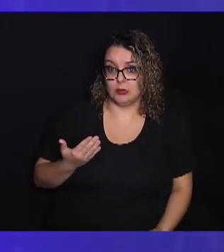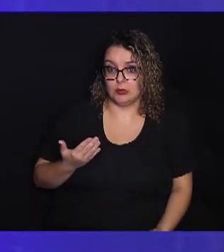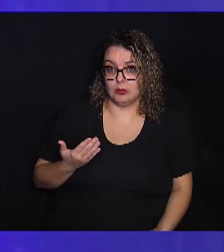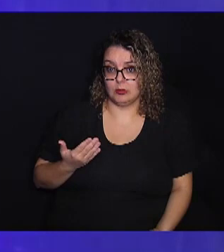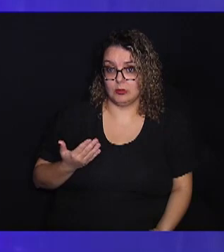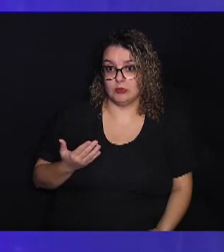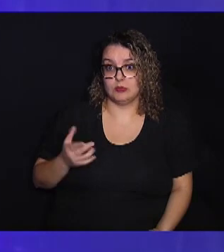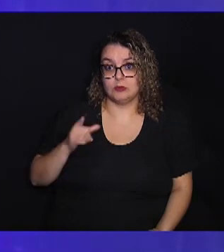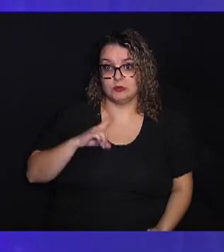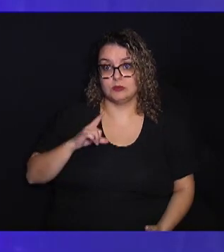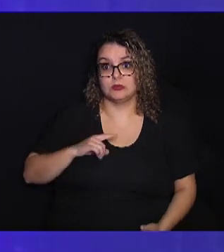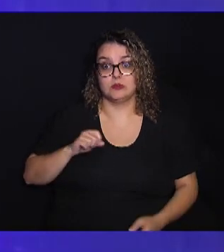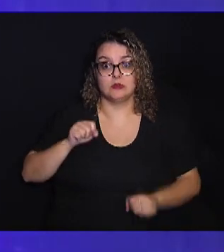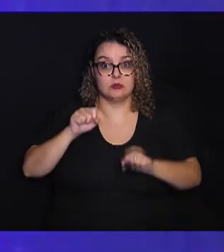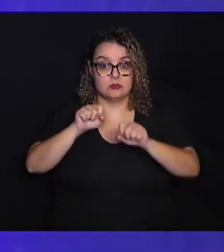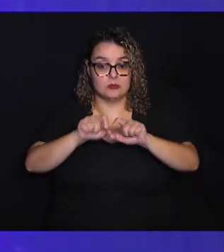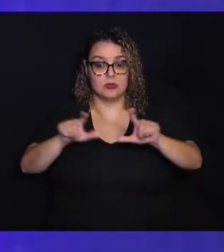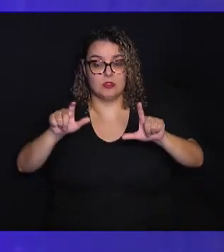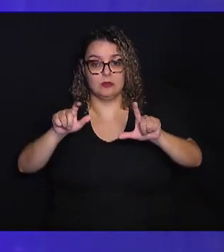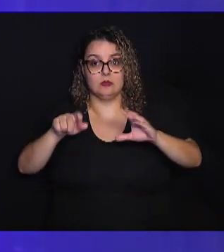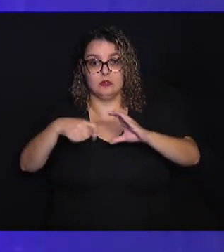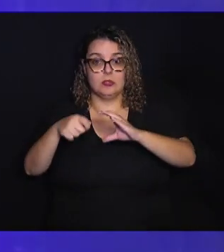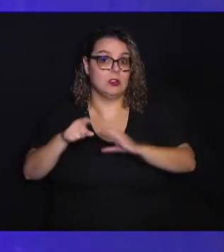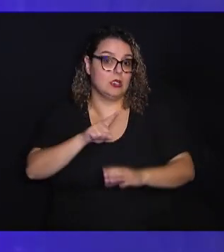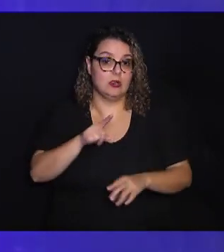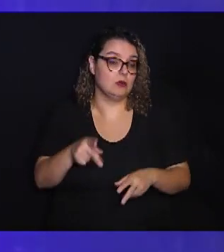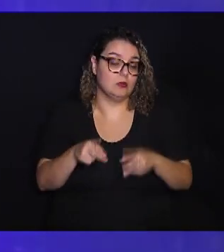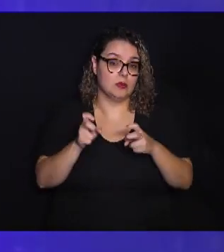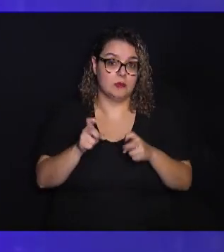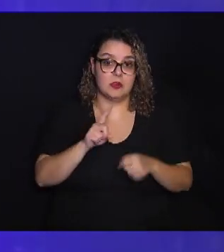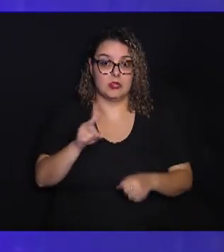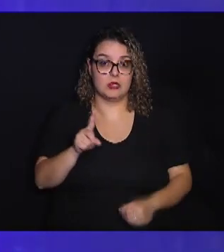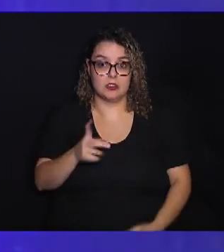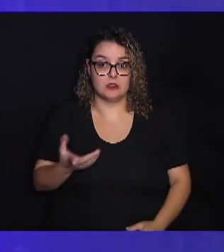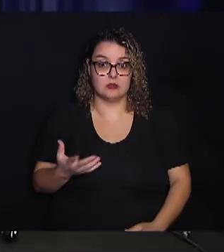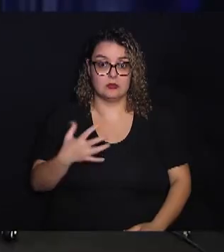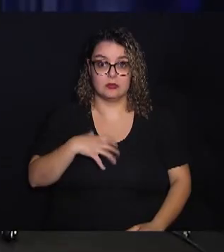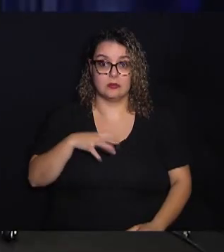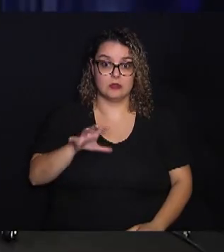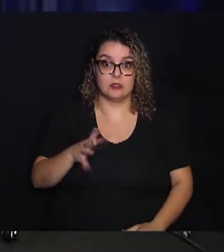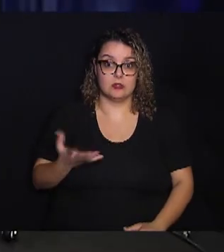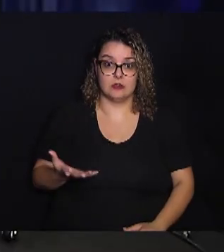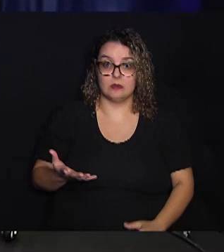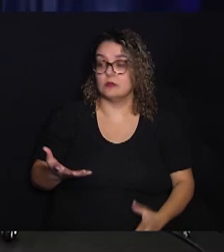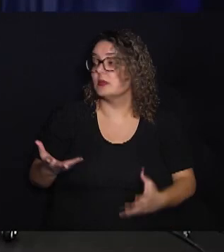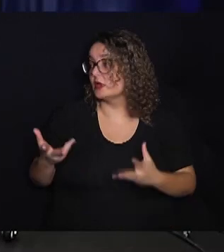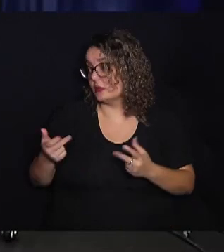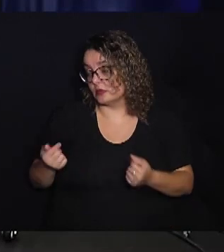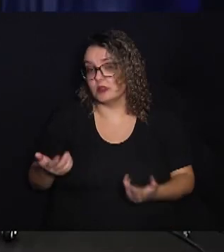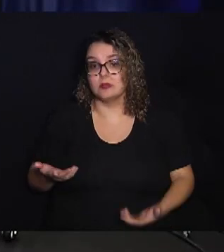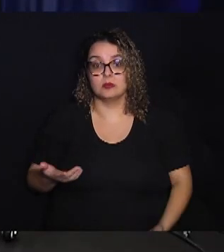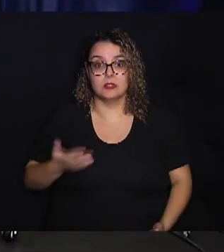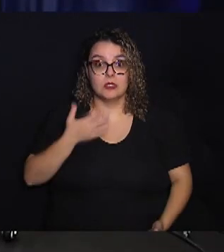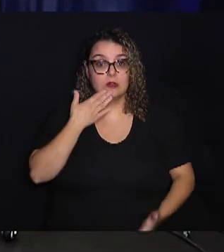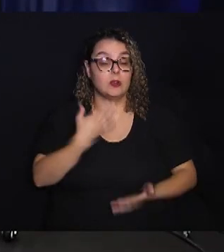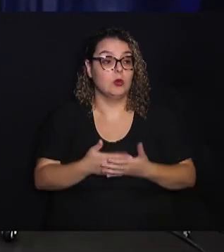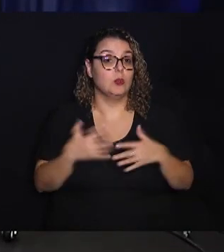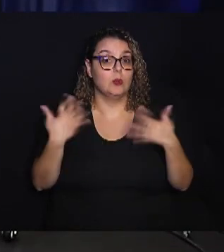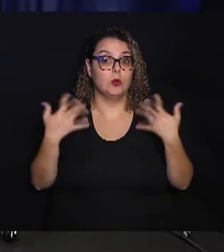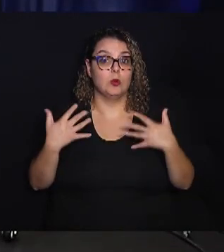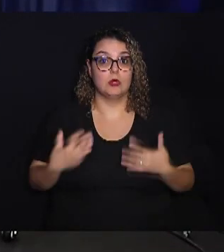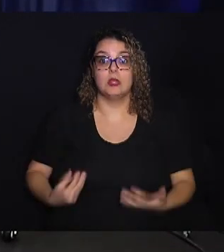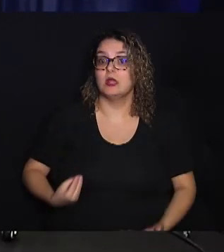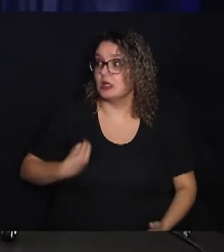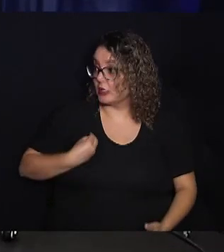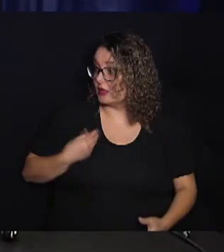houve a projeção, ele não tinha se dado conta de que não estava sendo ali, né? Maravilhoso. Então, ele ficou assim encantado. Ele viveu mesmo